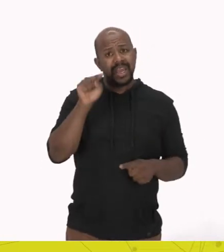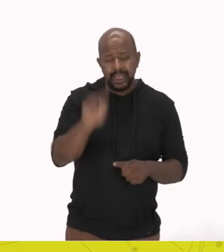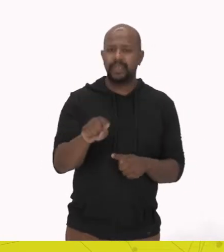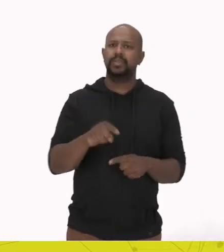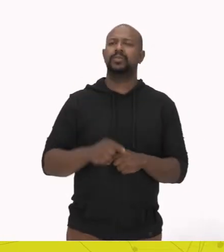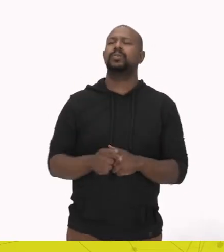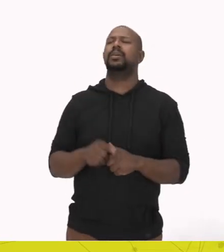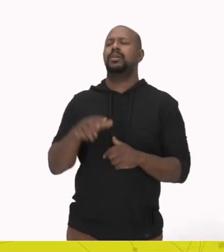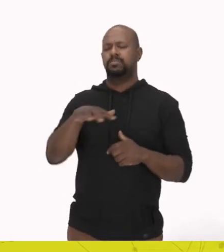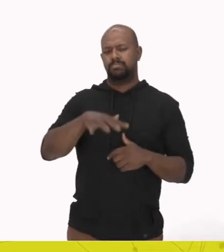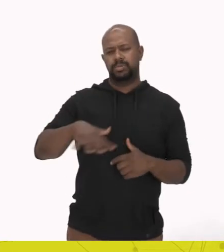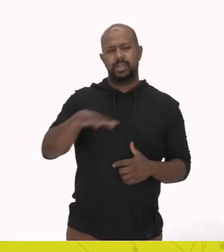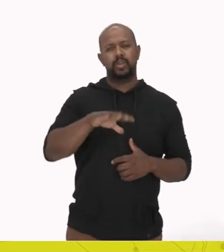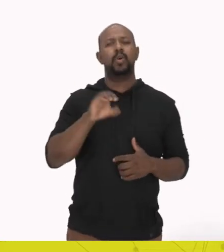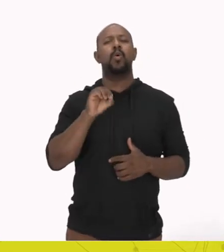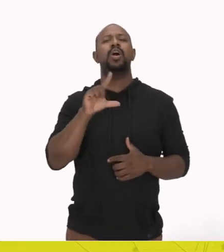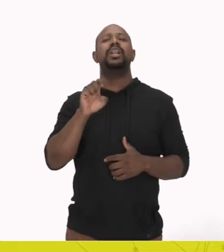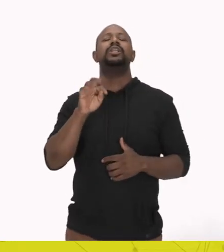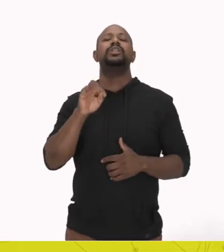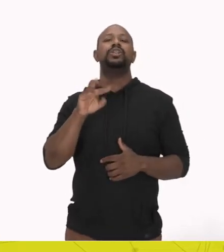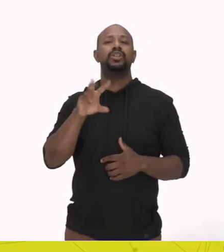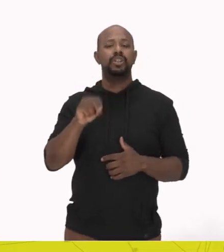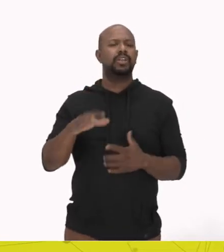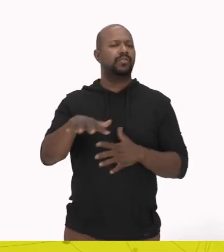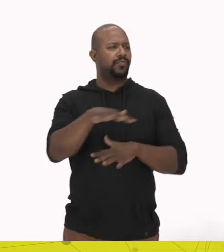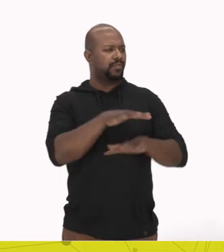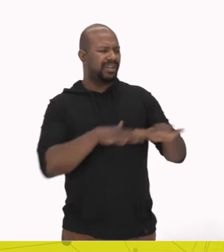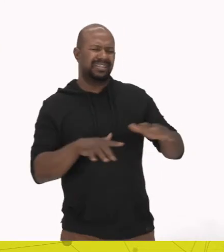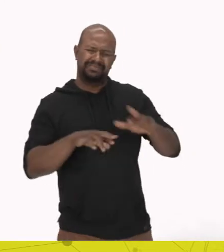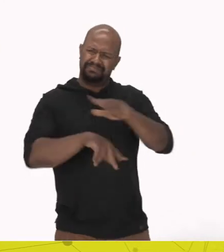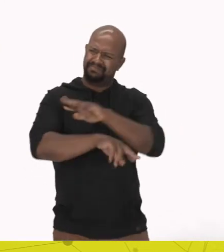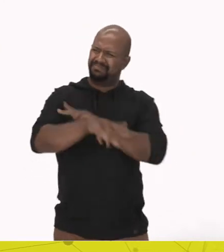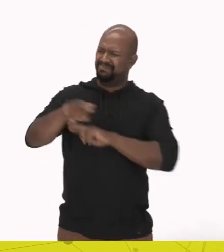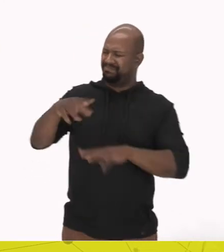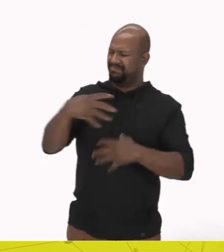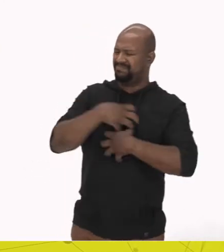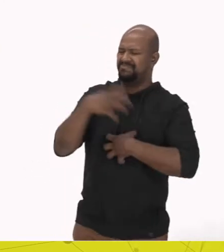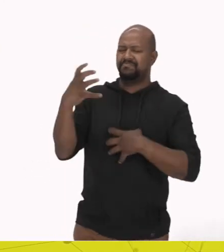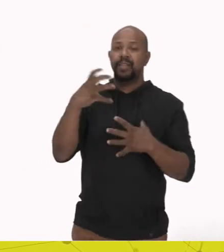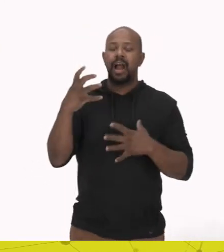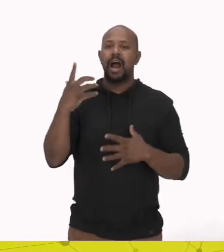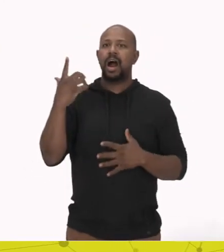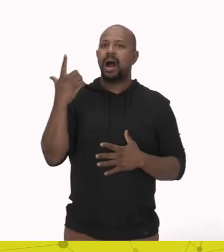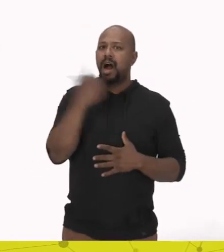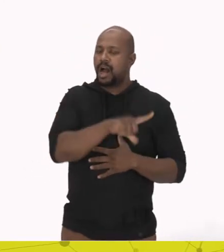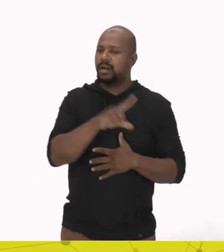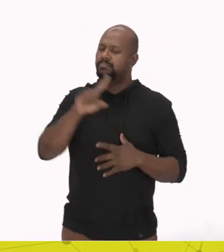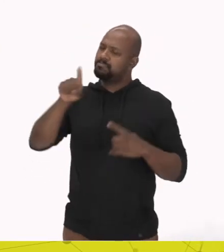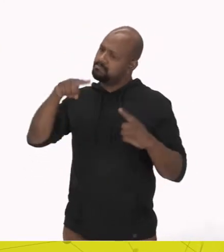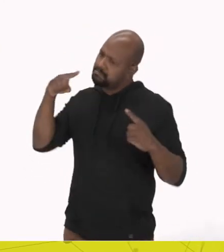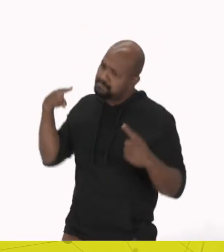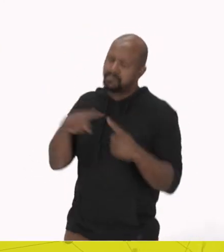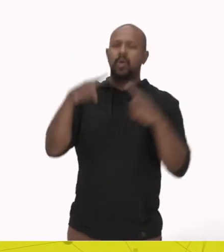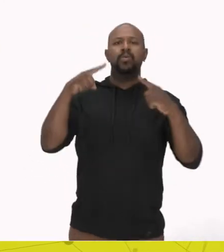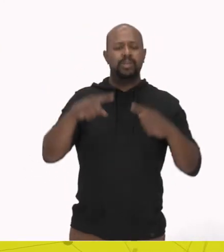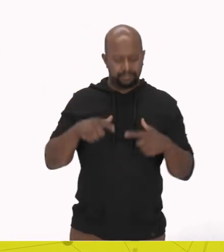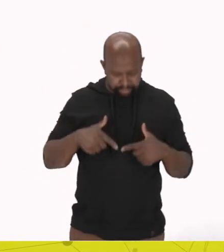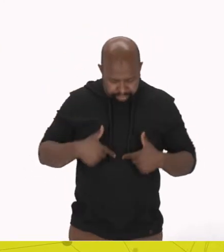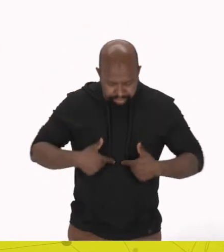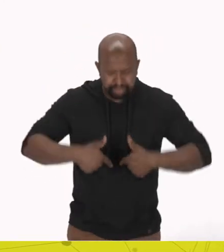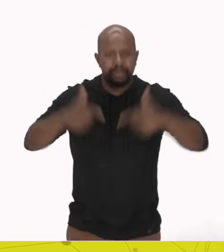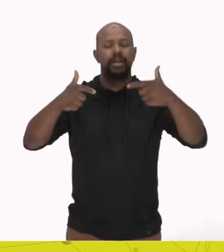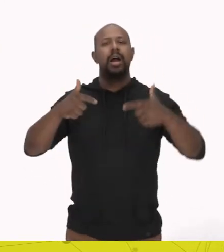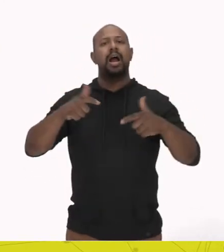porque foi exatamente isso. Num ambiente coletivo, em meio a diversos estímulos, conseguimos atingir